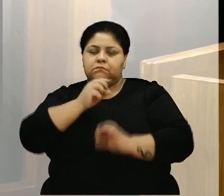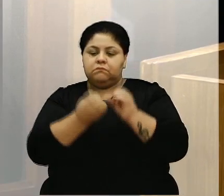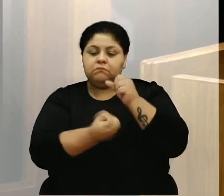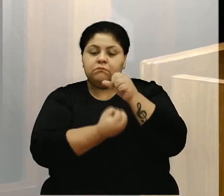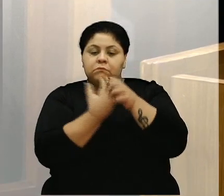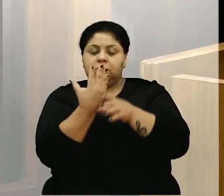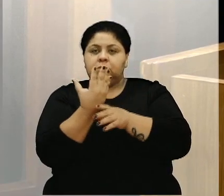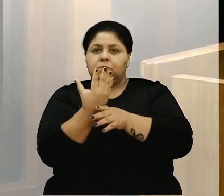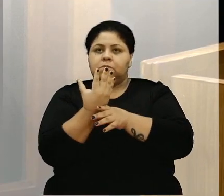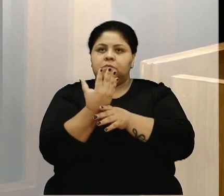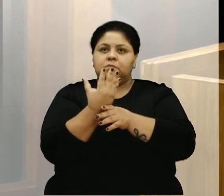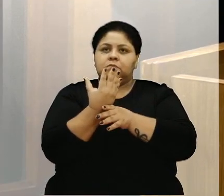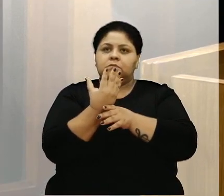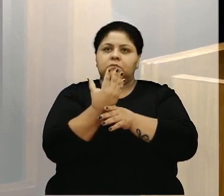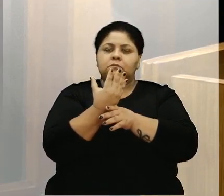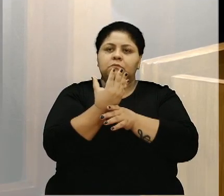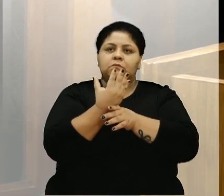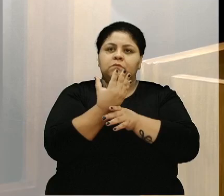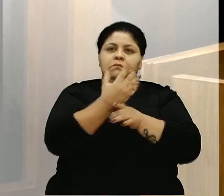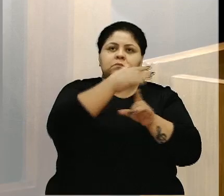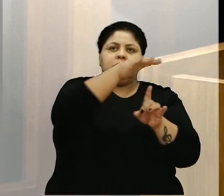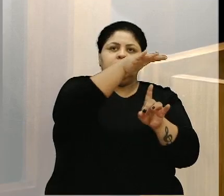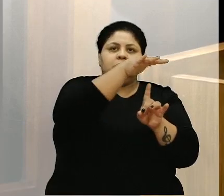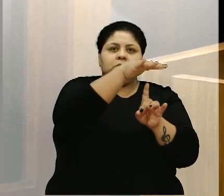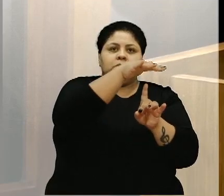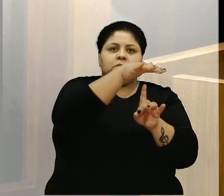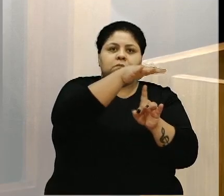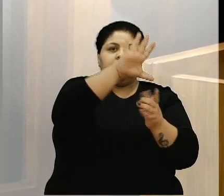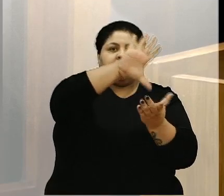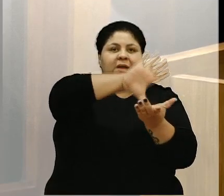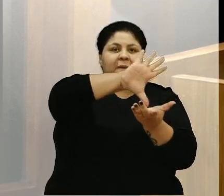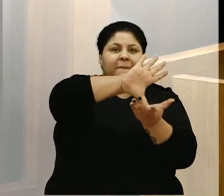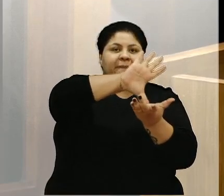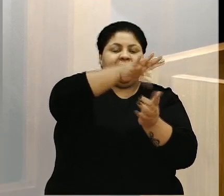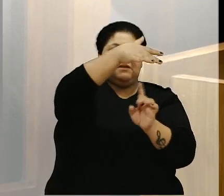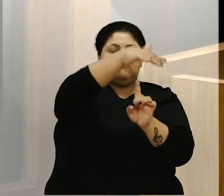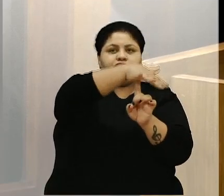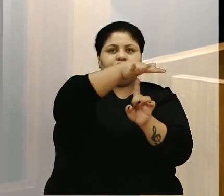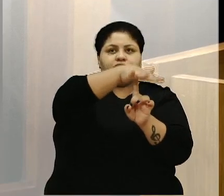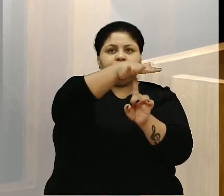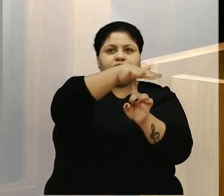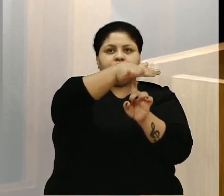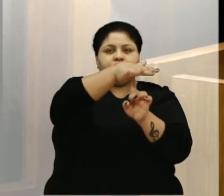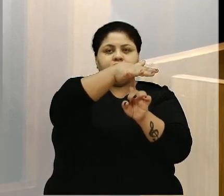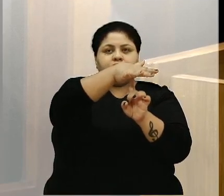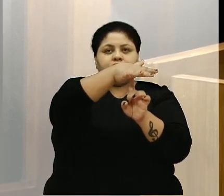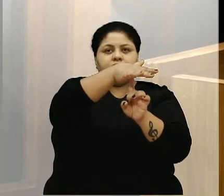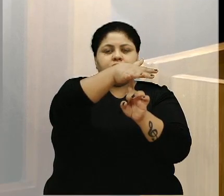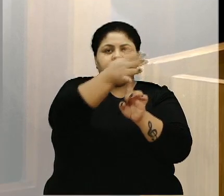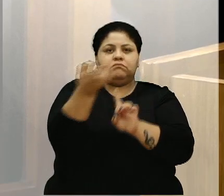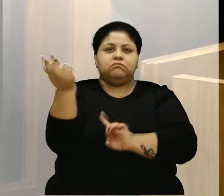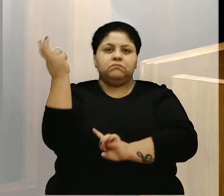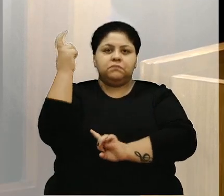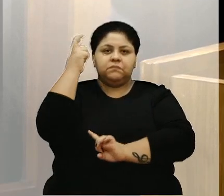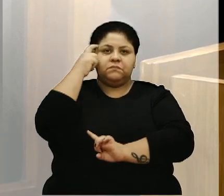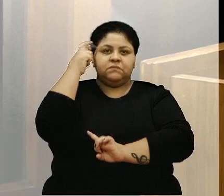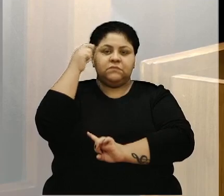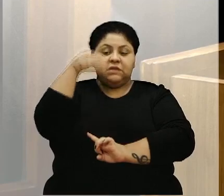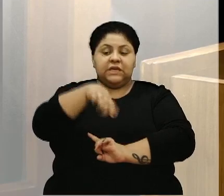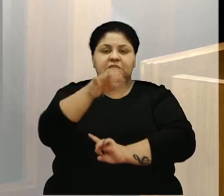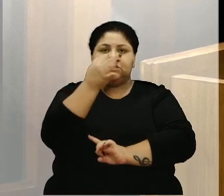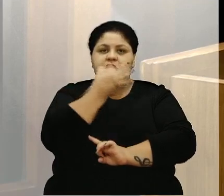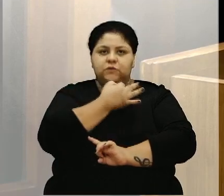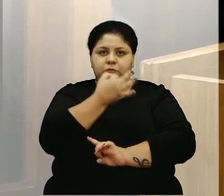institui a feira, a Praça das Feiras cultural aqui da cidade de Caxias do